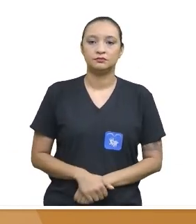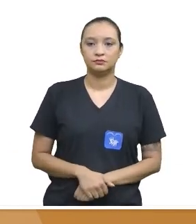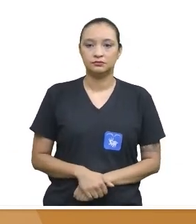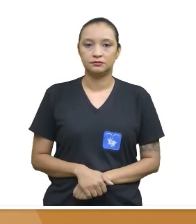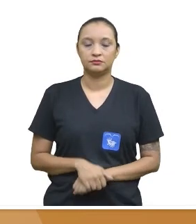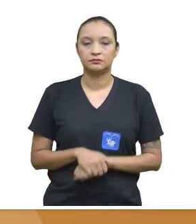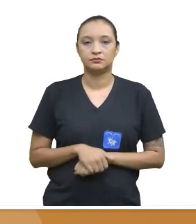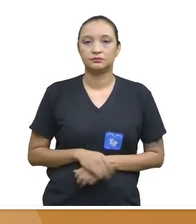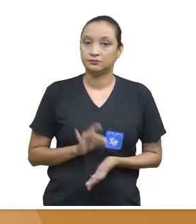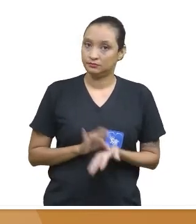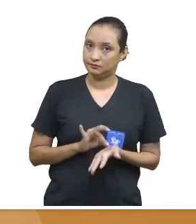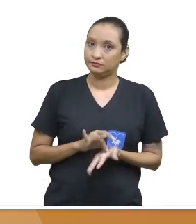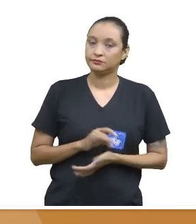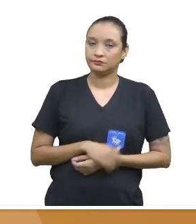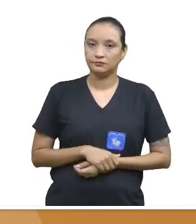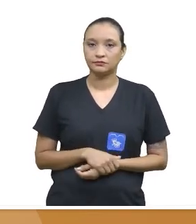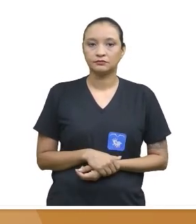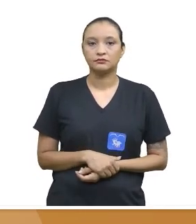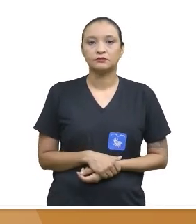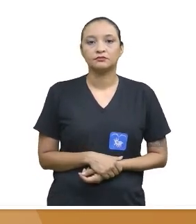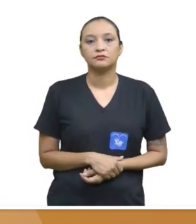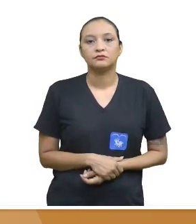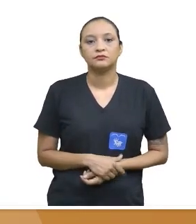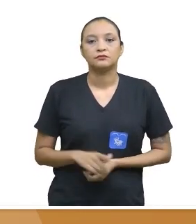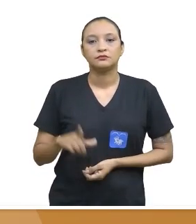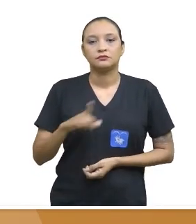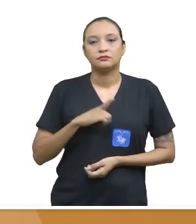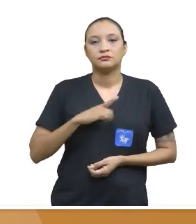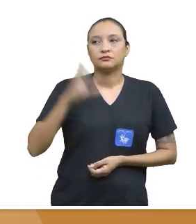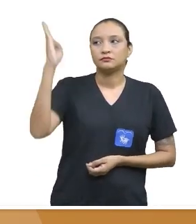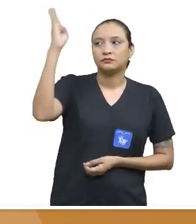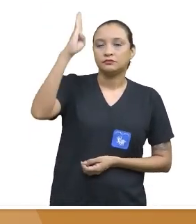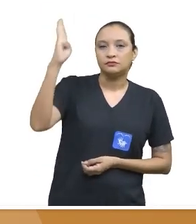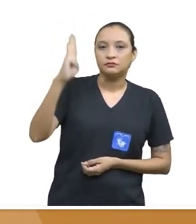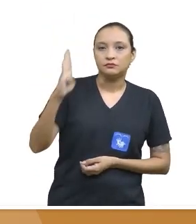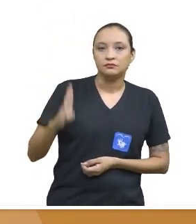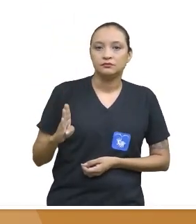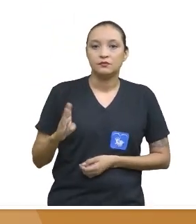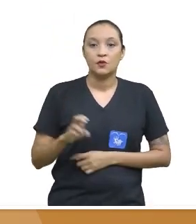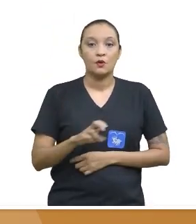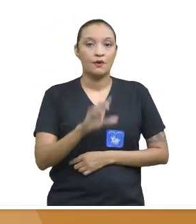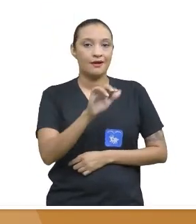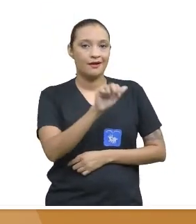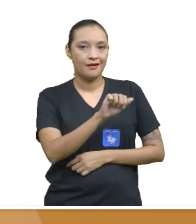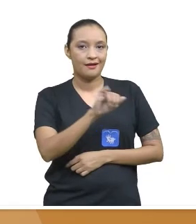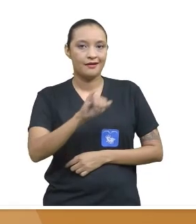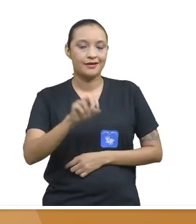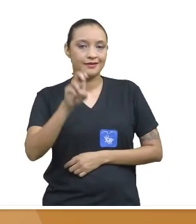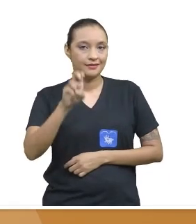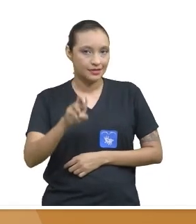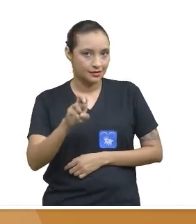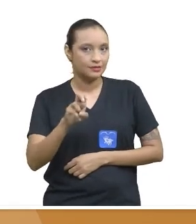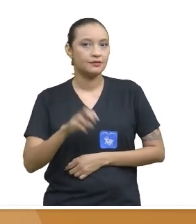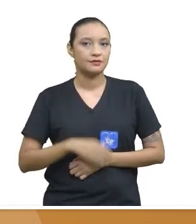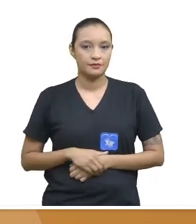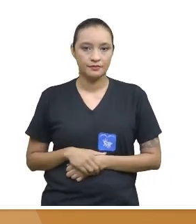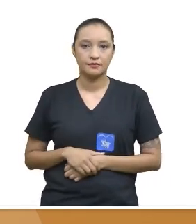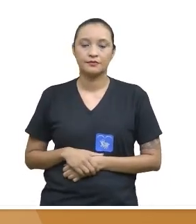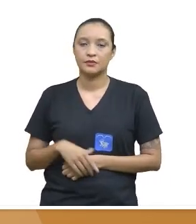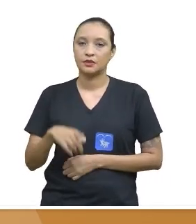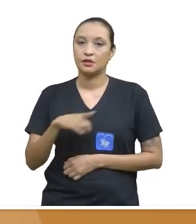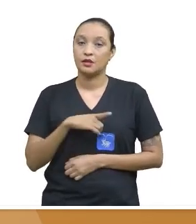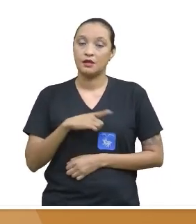Não é verdade? Aqui nós temos, ó, Brasil entra no 5º ato, Congresso entra em recesso, era a